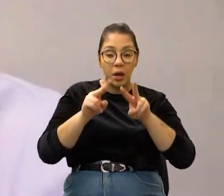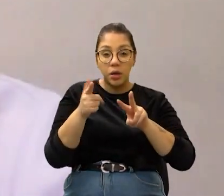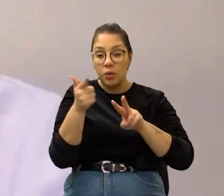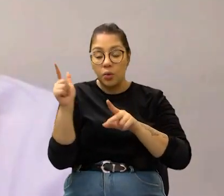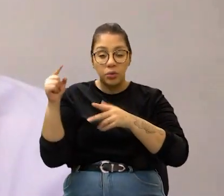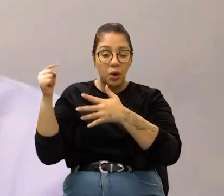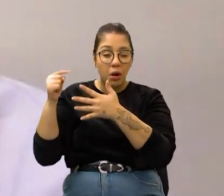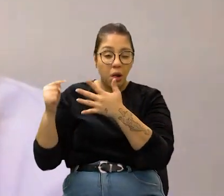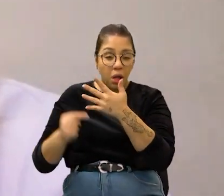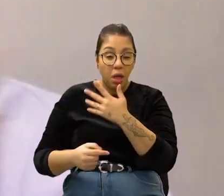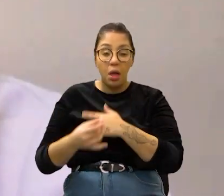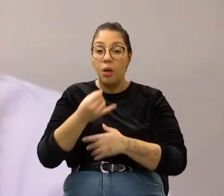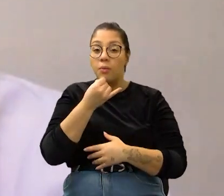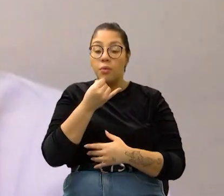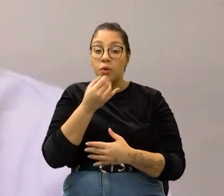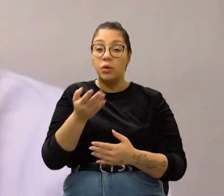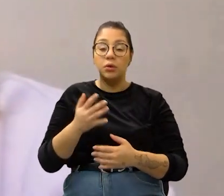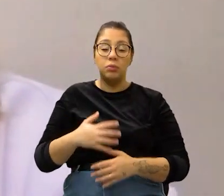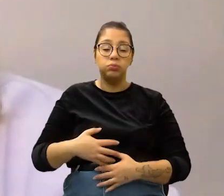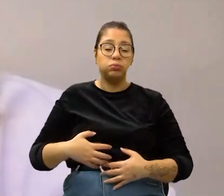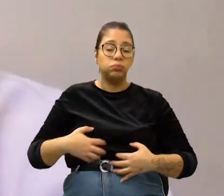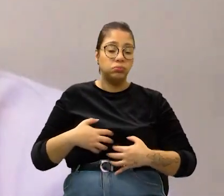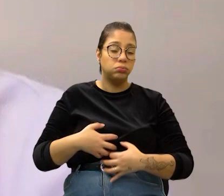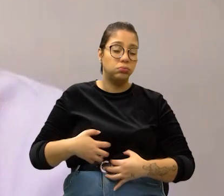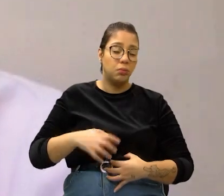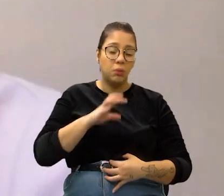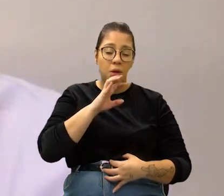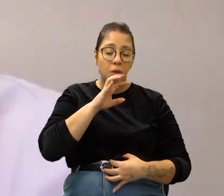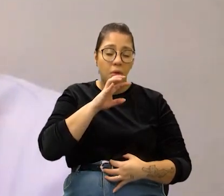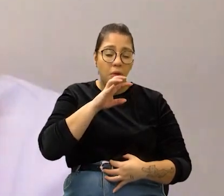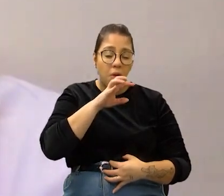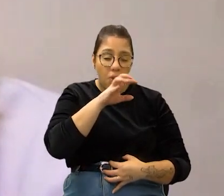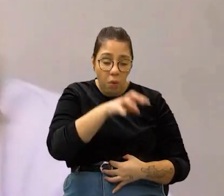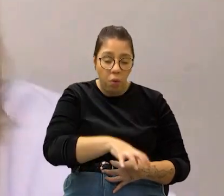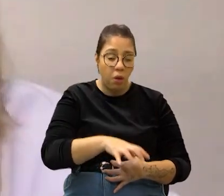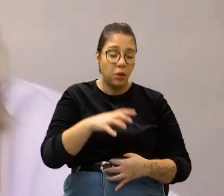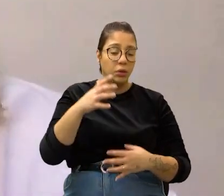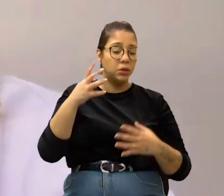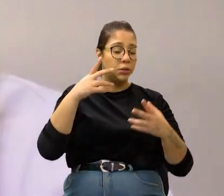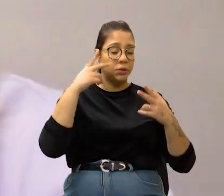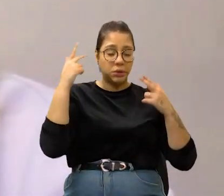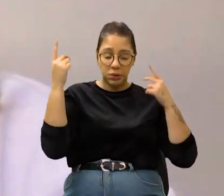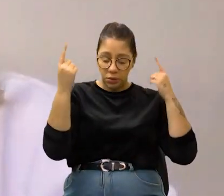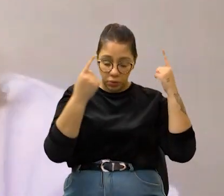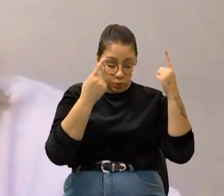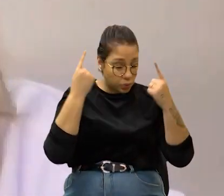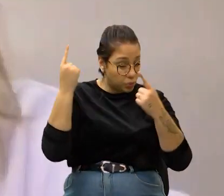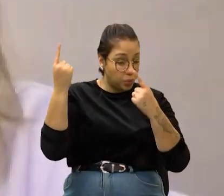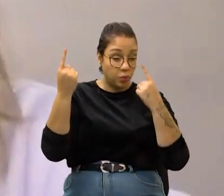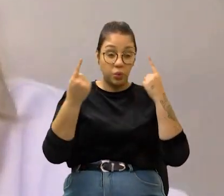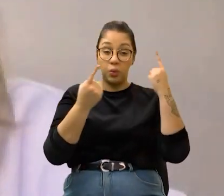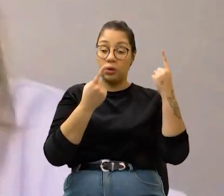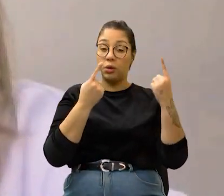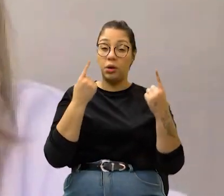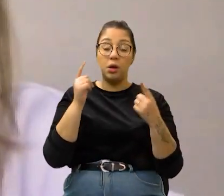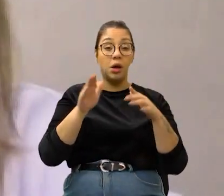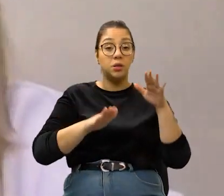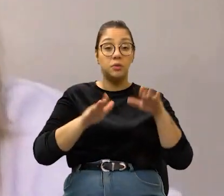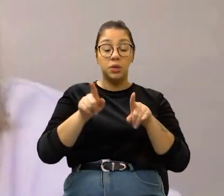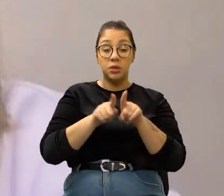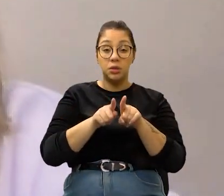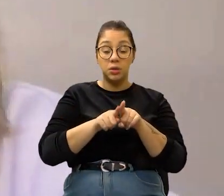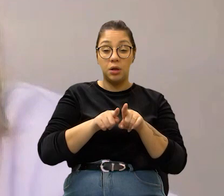outros sinais. Então, por exemplo, está vindo com enjoo, vômitos, tontura, alteração